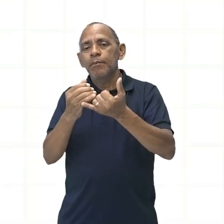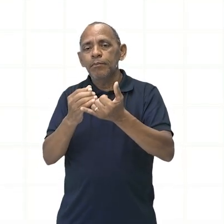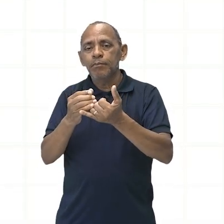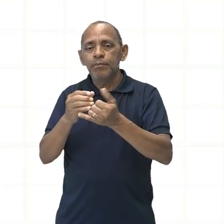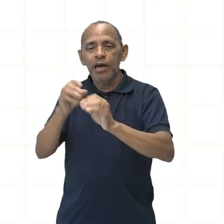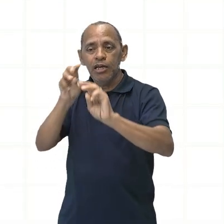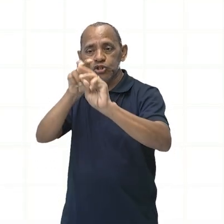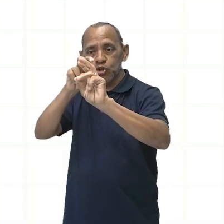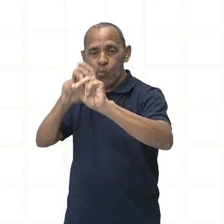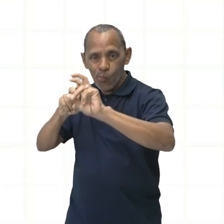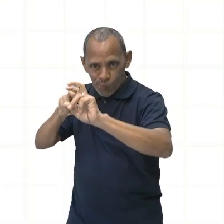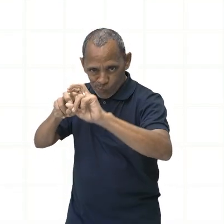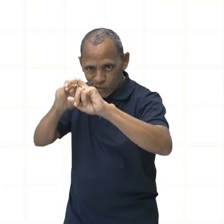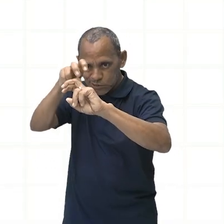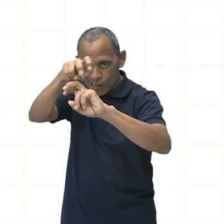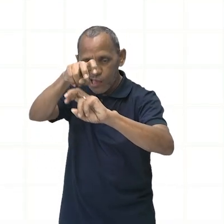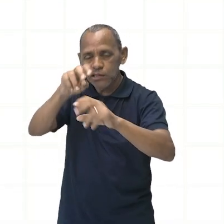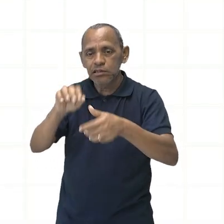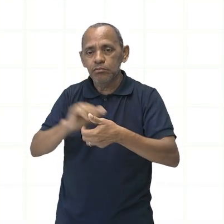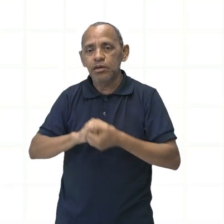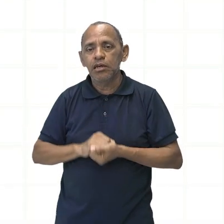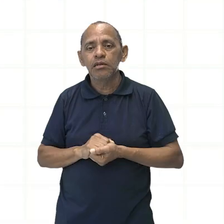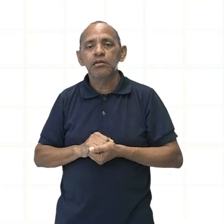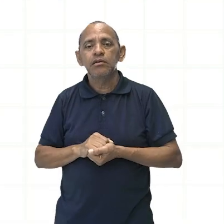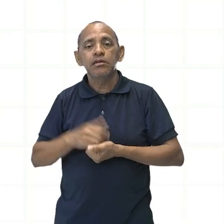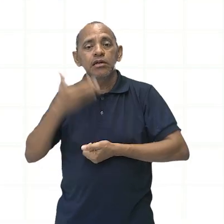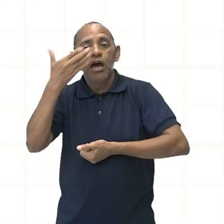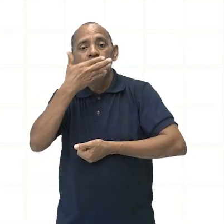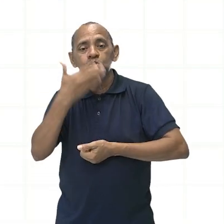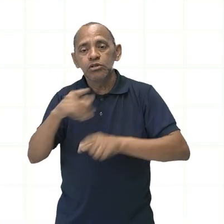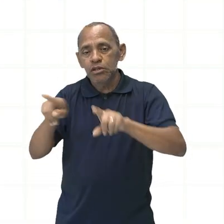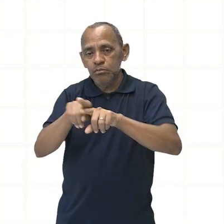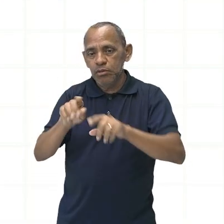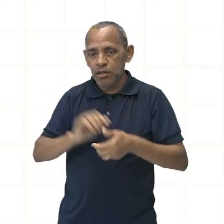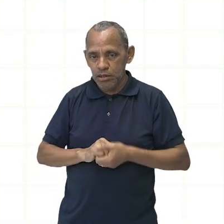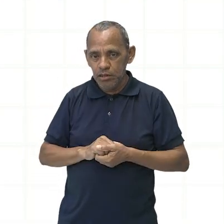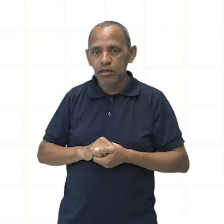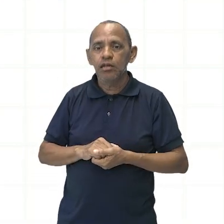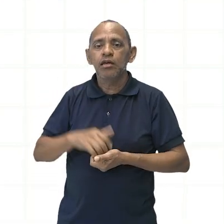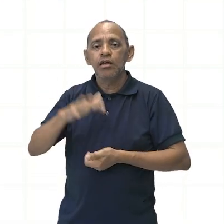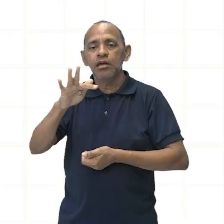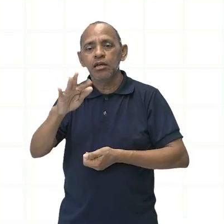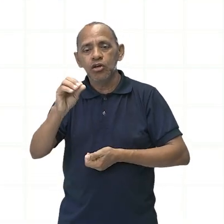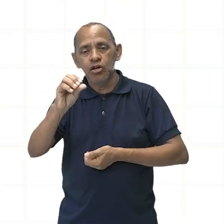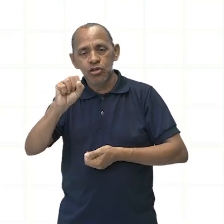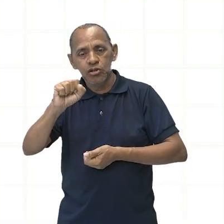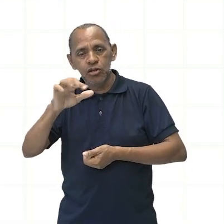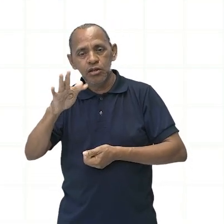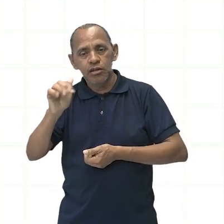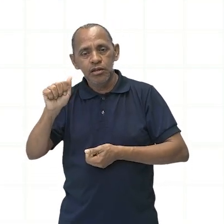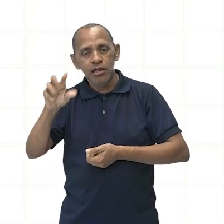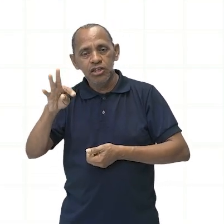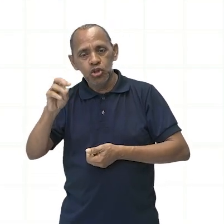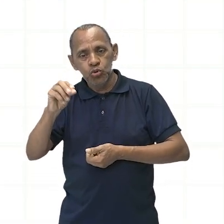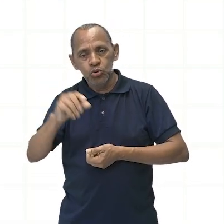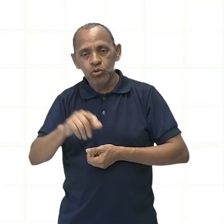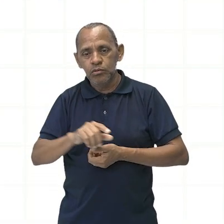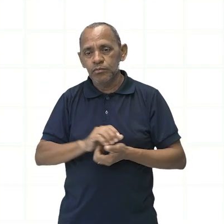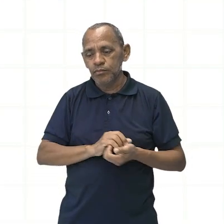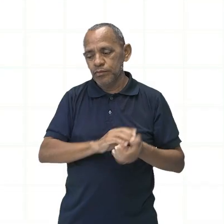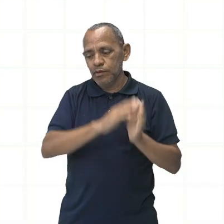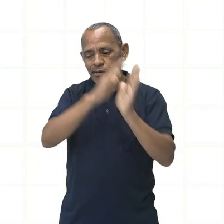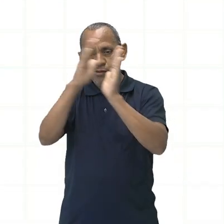representado aí pela sua porção, que é o açúcar, e a sua porção fosfato. Já nessa nossa